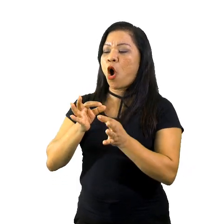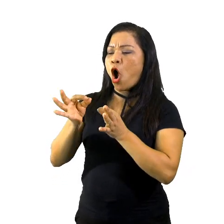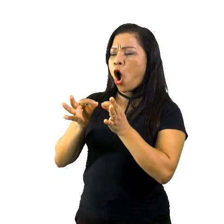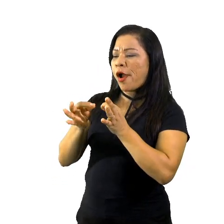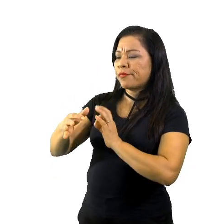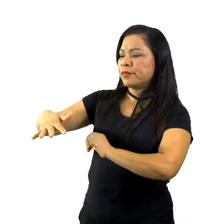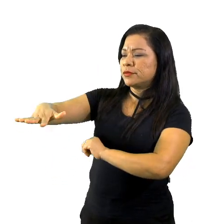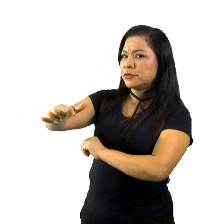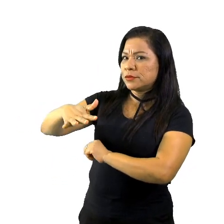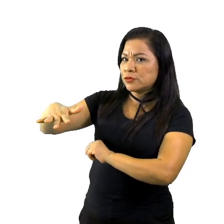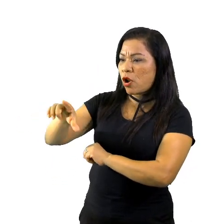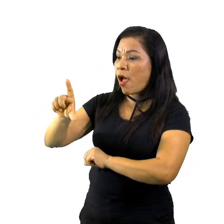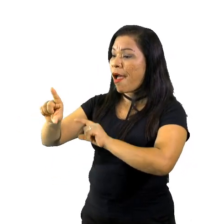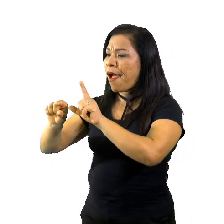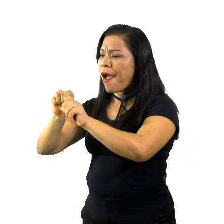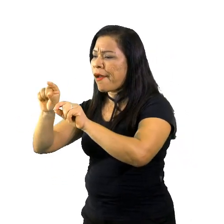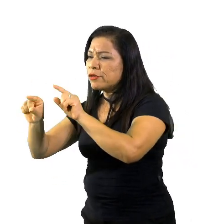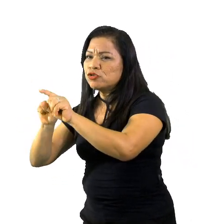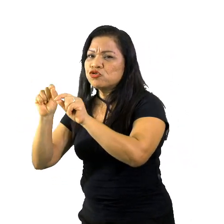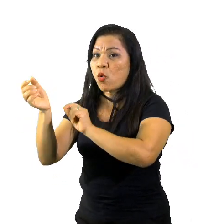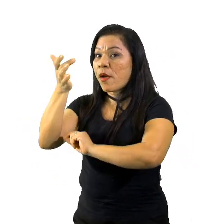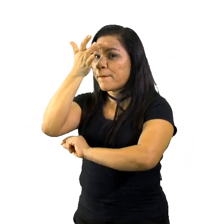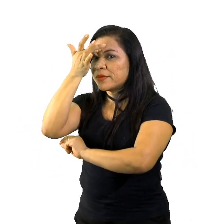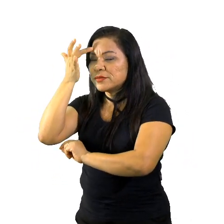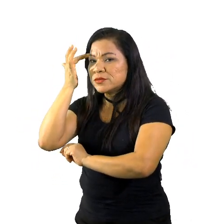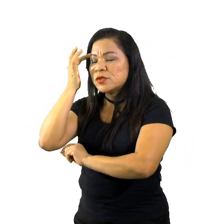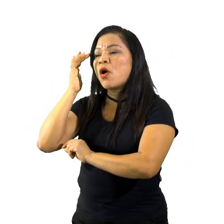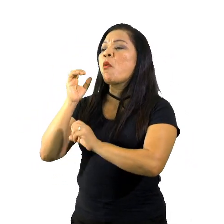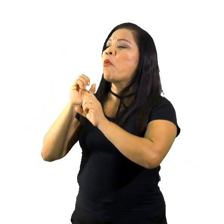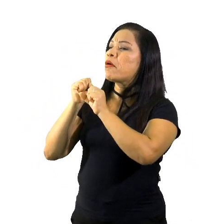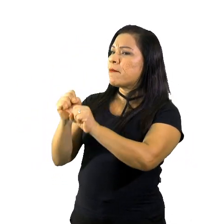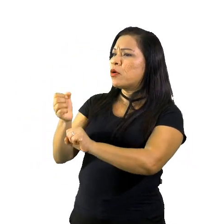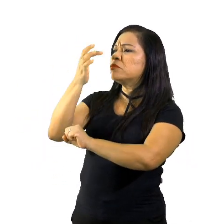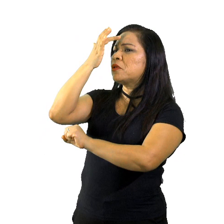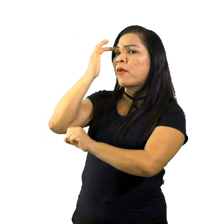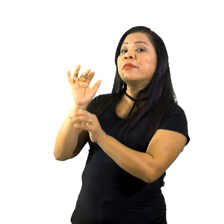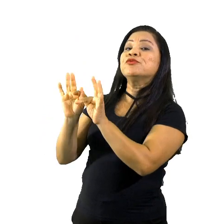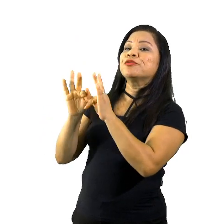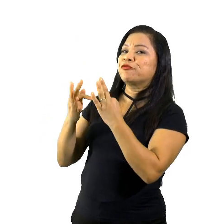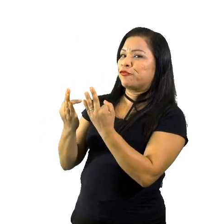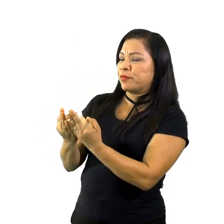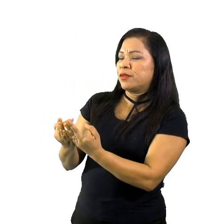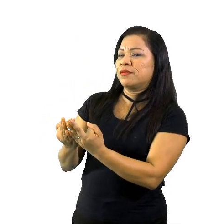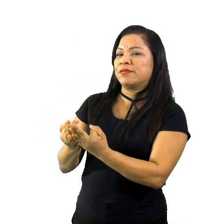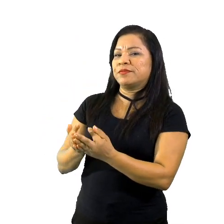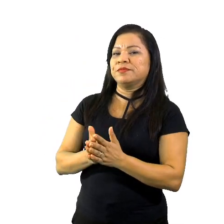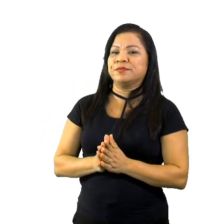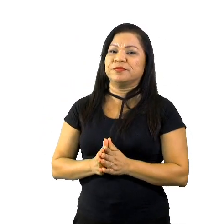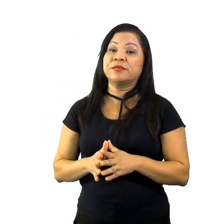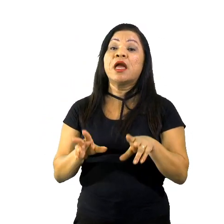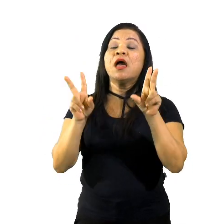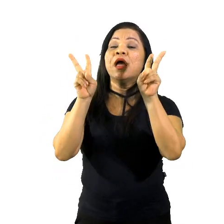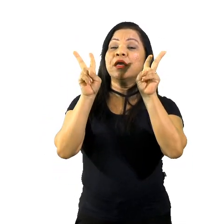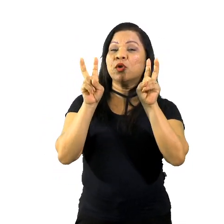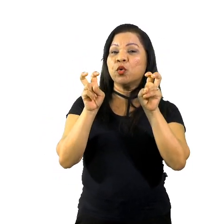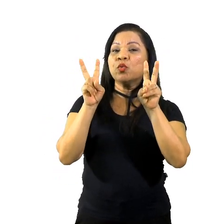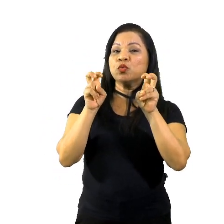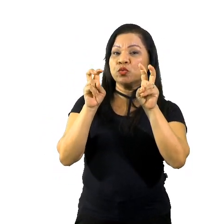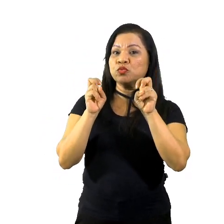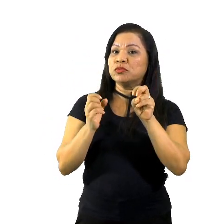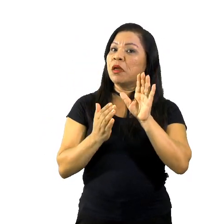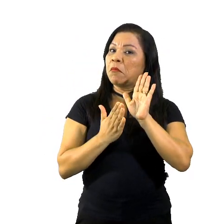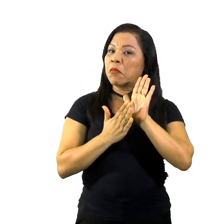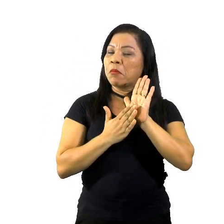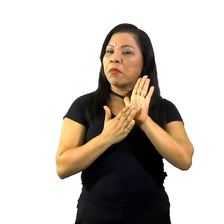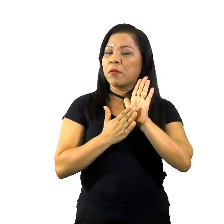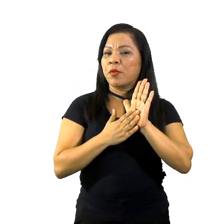as testemunhas, que podem ser alguém da sua família. E o tema que já está sendo proposto é para